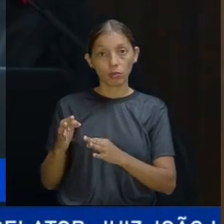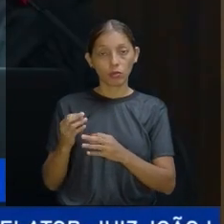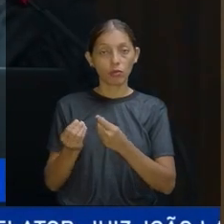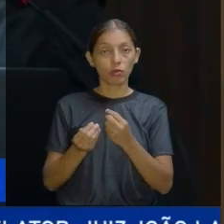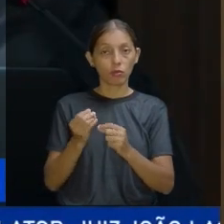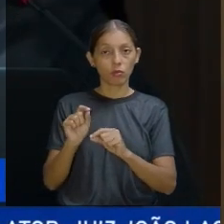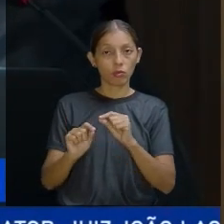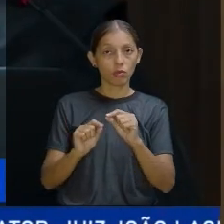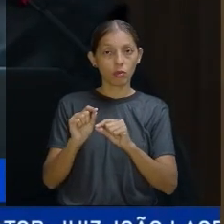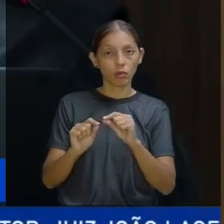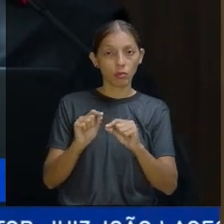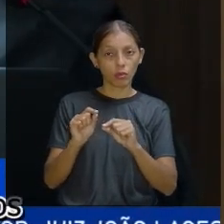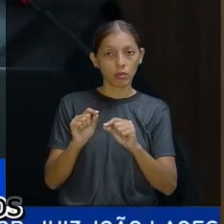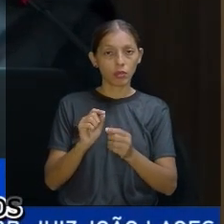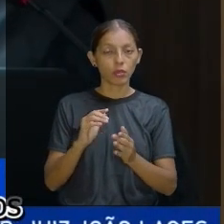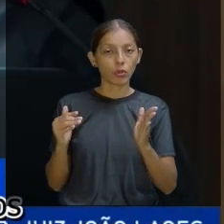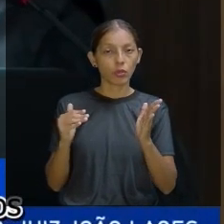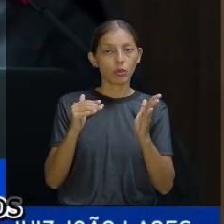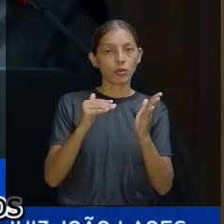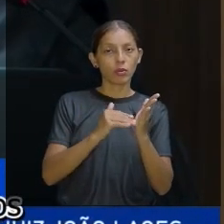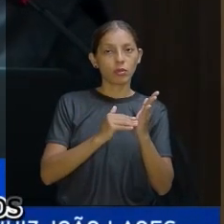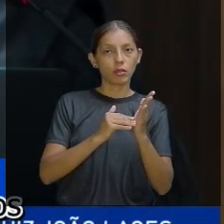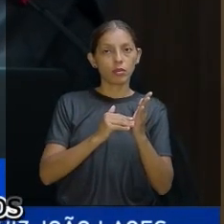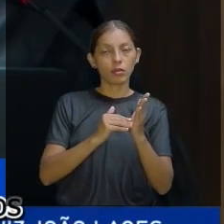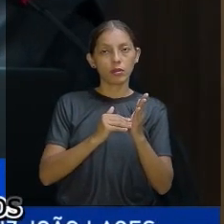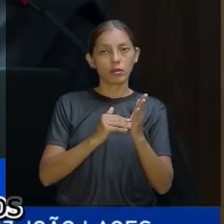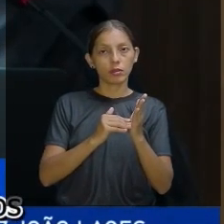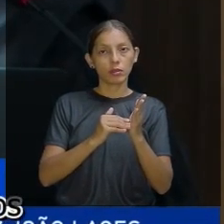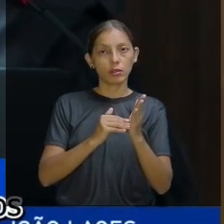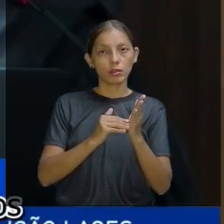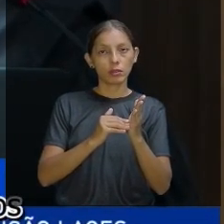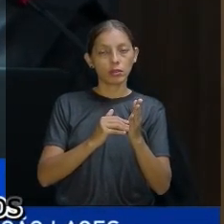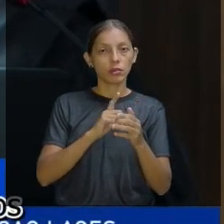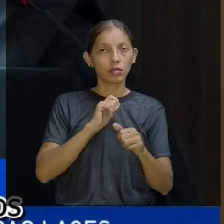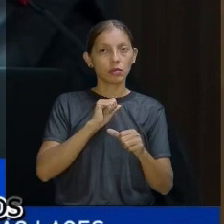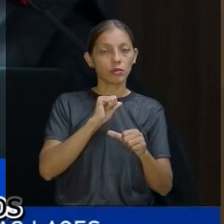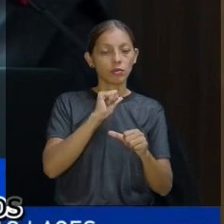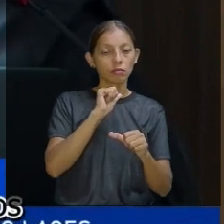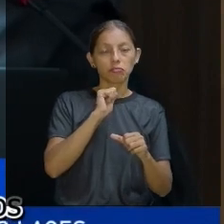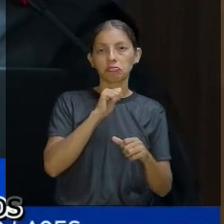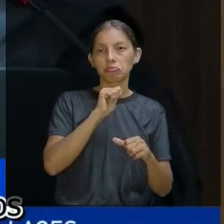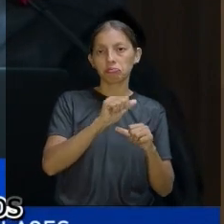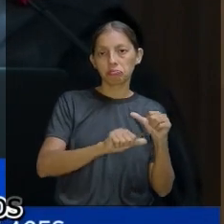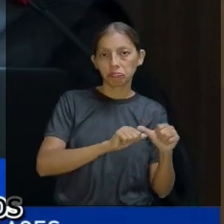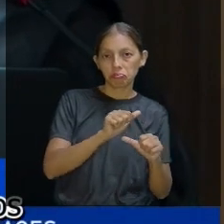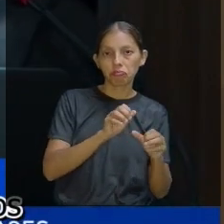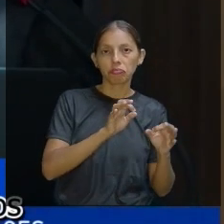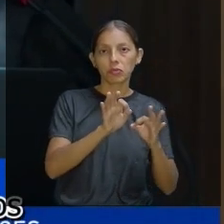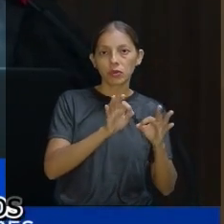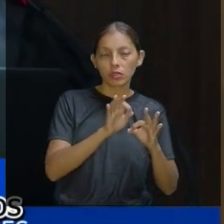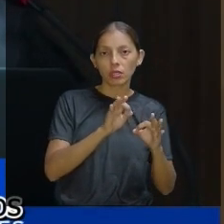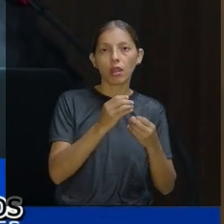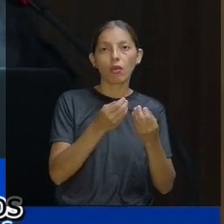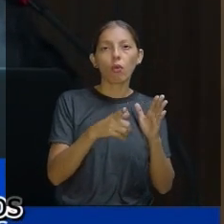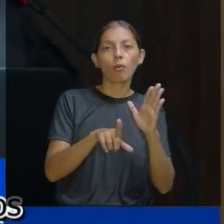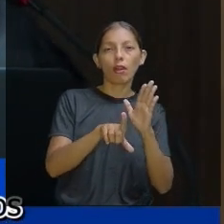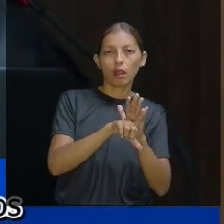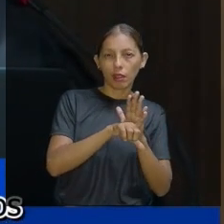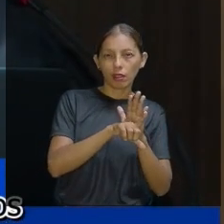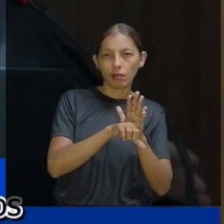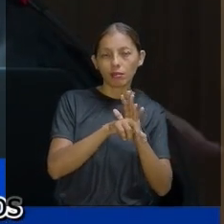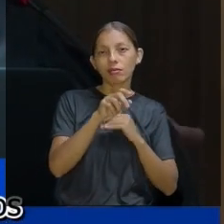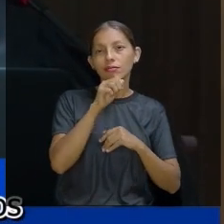àquela a última reforma, mini-reforma eleitoral, que impactou aqui no Amapá, por